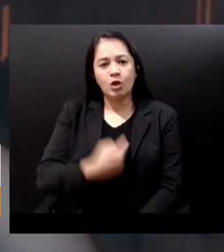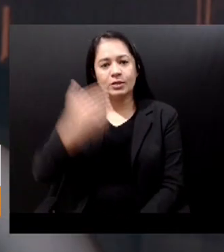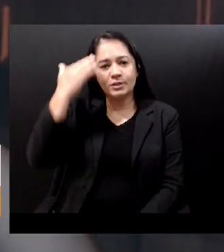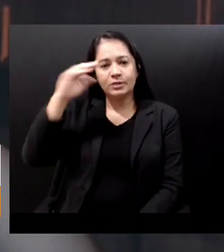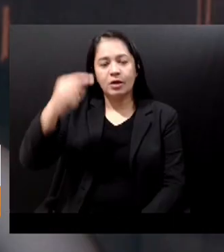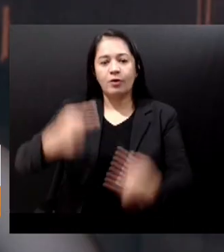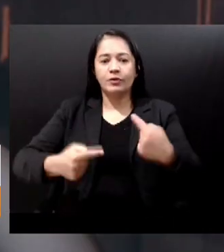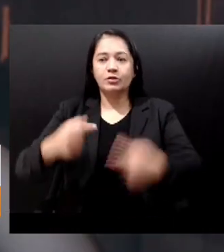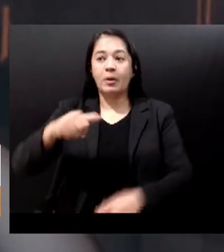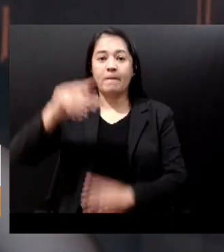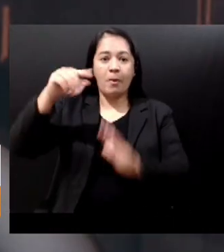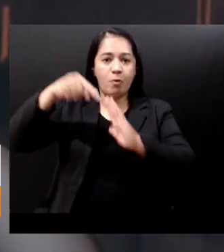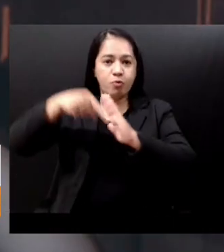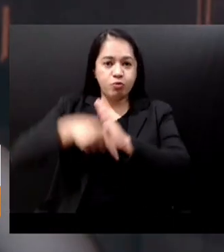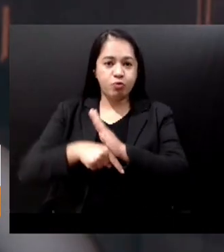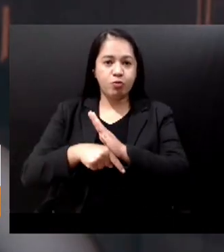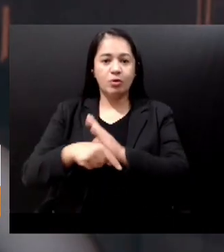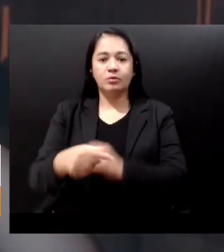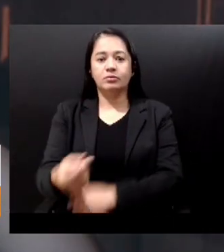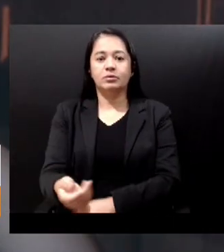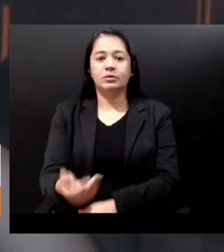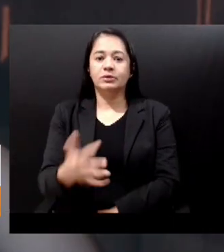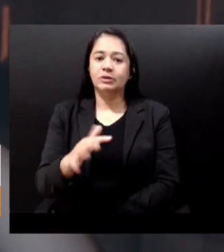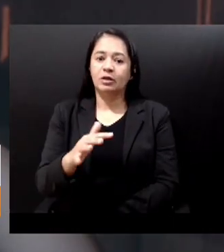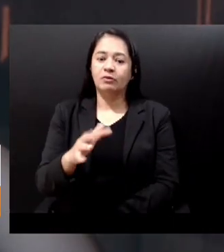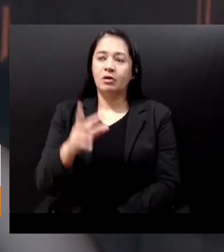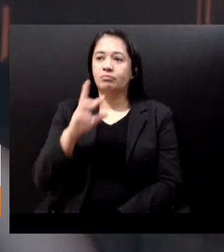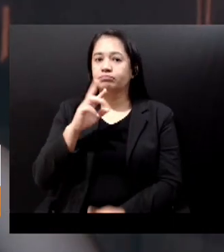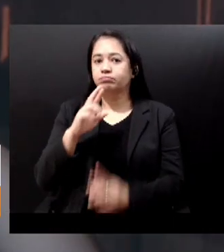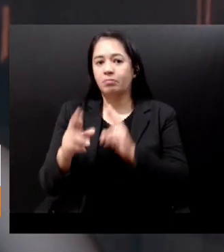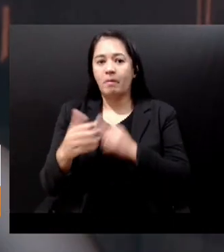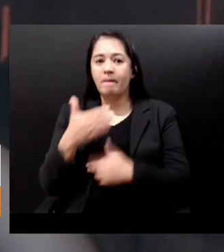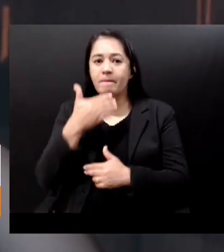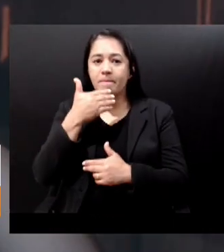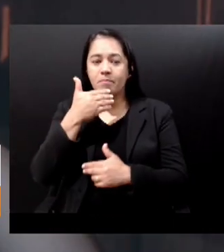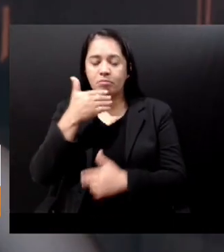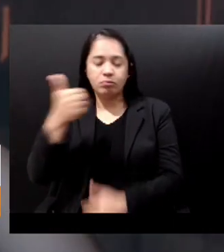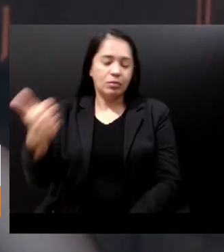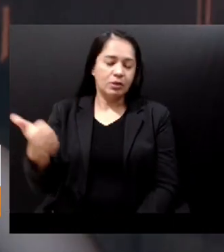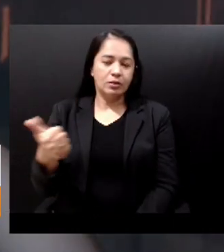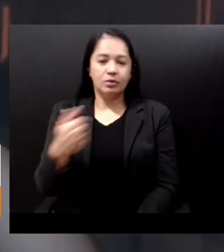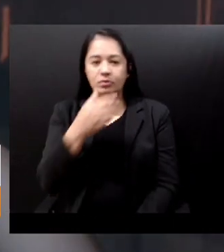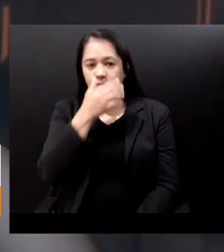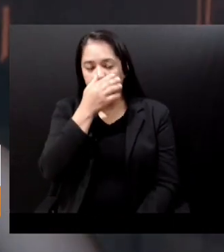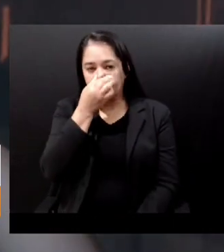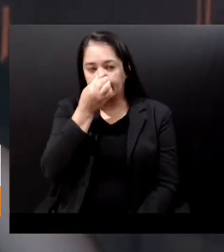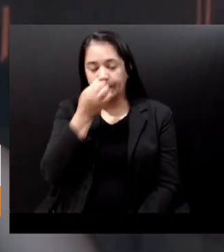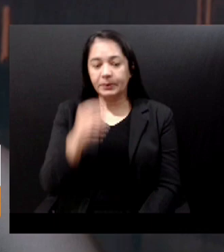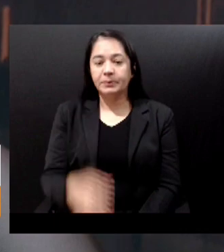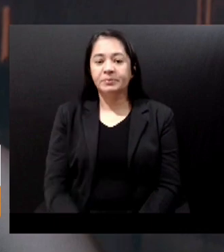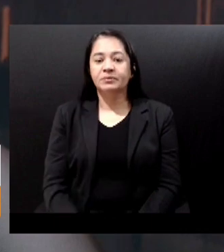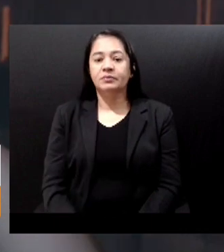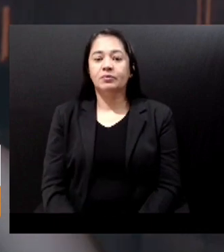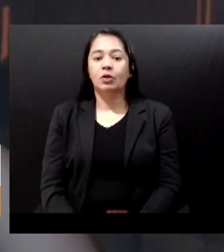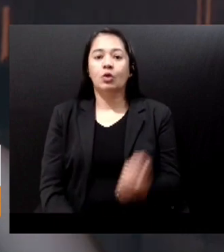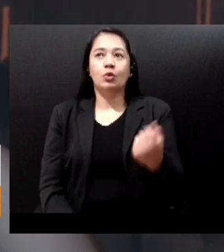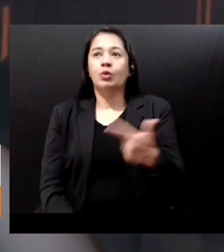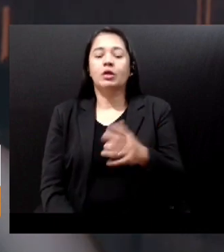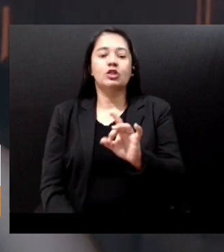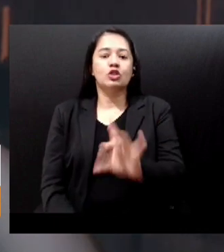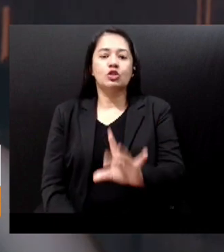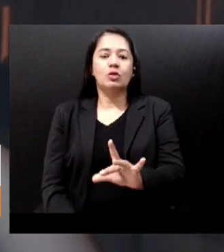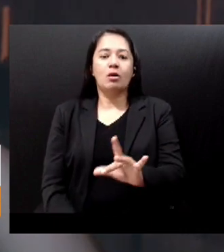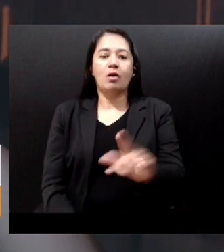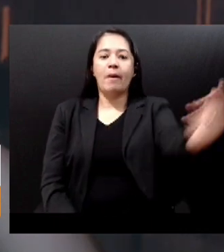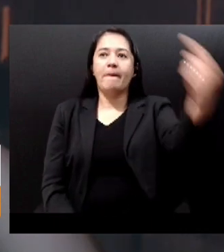talvez geraria resultados, não sei, mais, longínquos do que Uhum. se somente a gente pensasse em algo